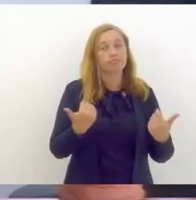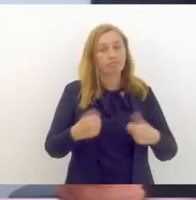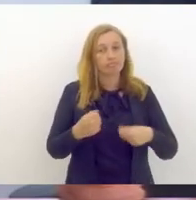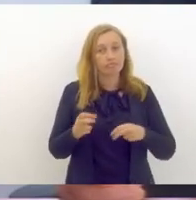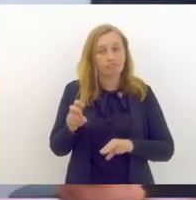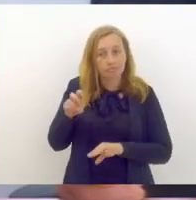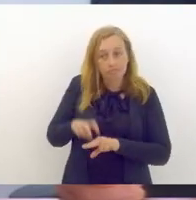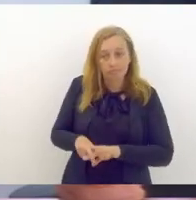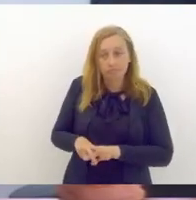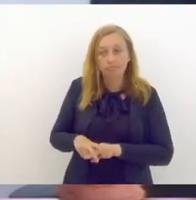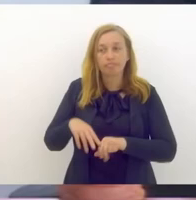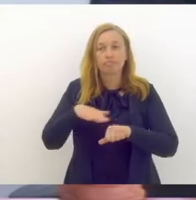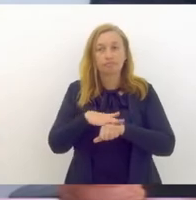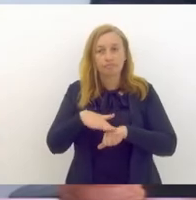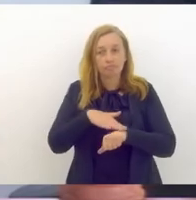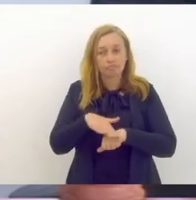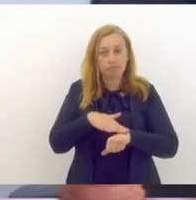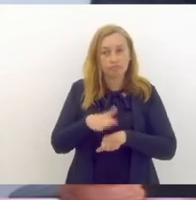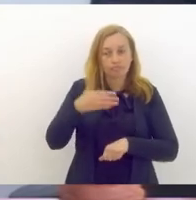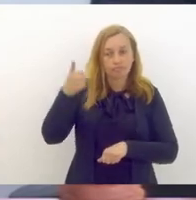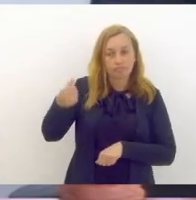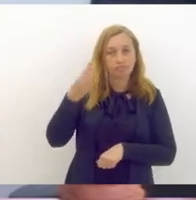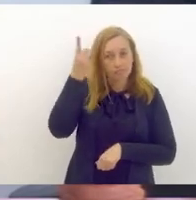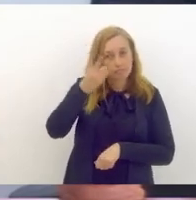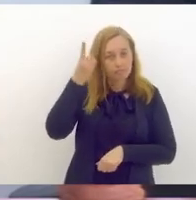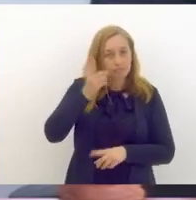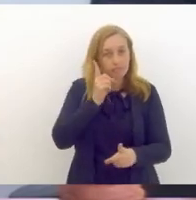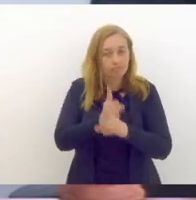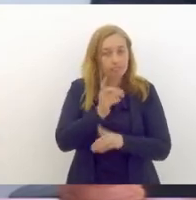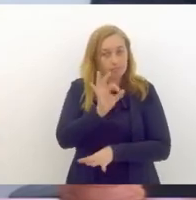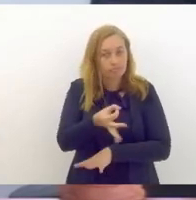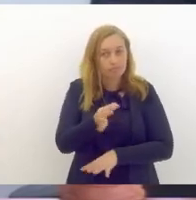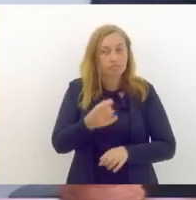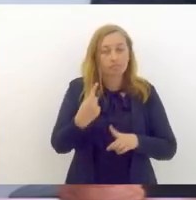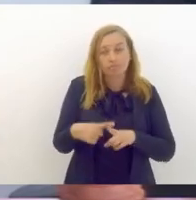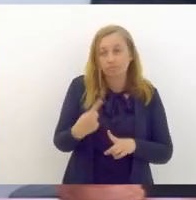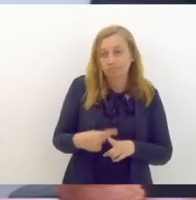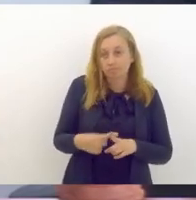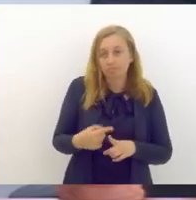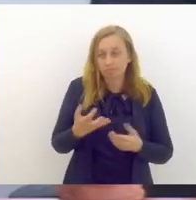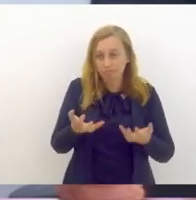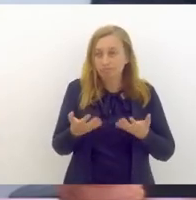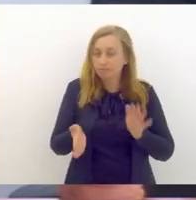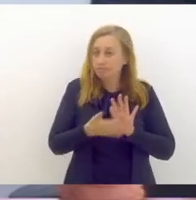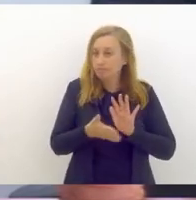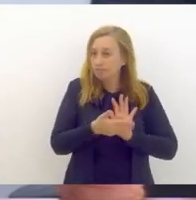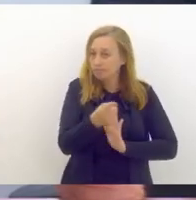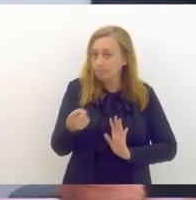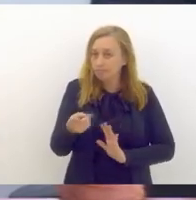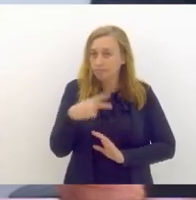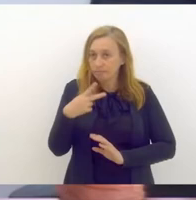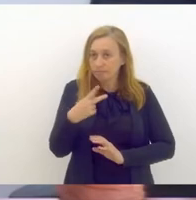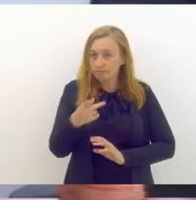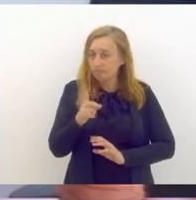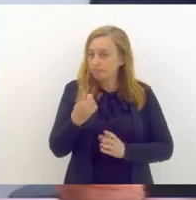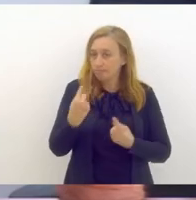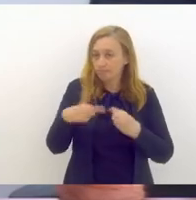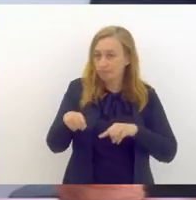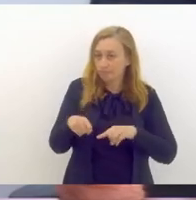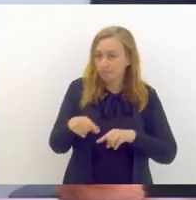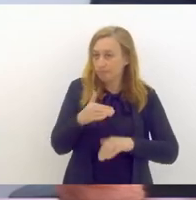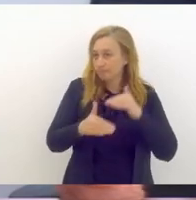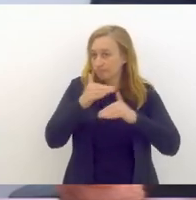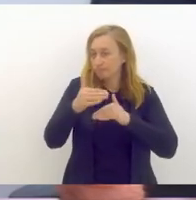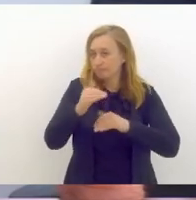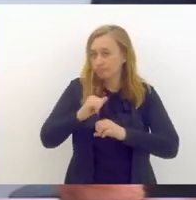sentar em cima dessa solução, de fato, deputado, e encontrar um meio termo, porque o que eu quero propor para vocês é dizer que não, a gente não é contra o